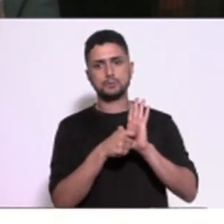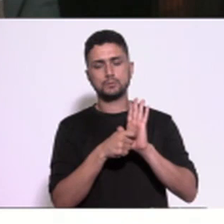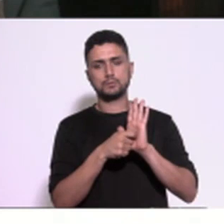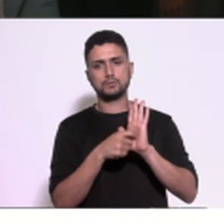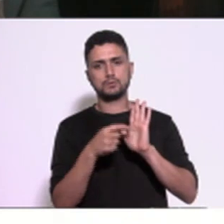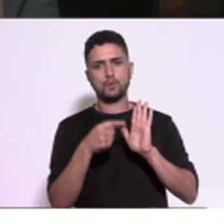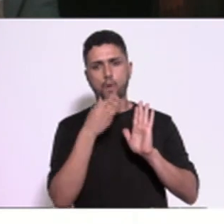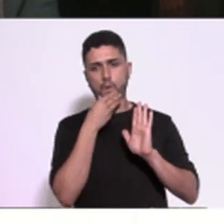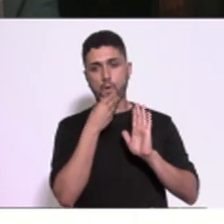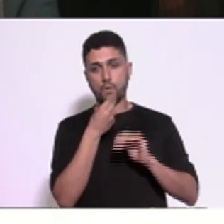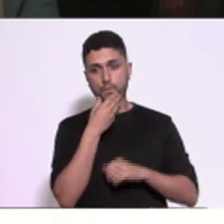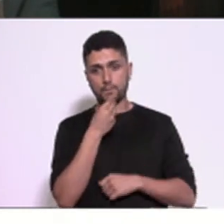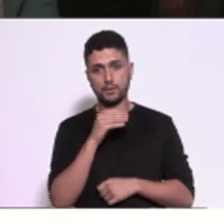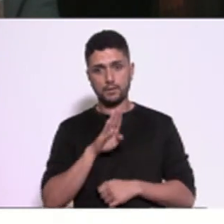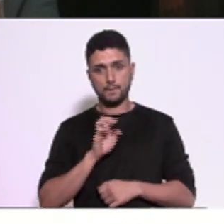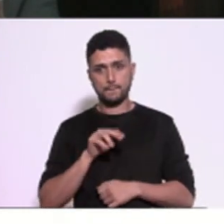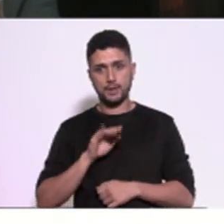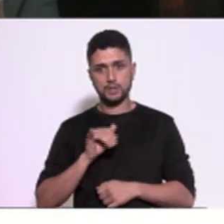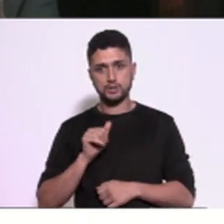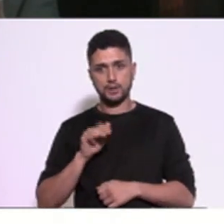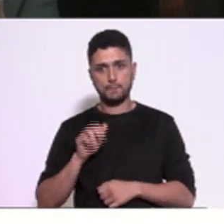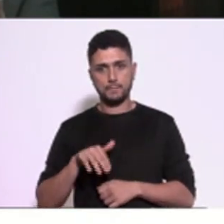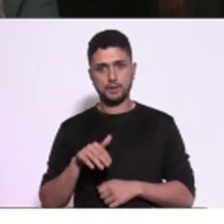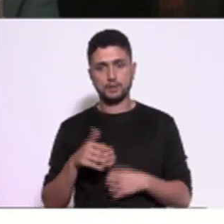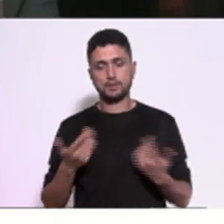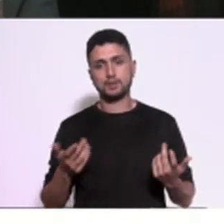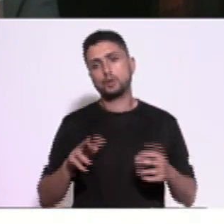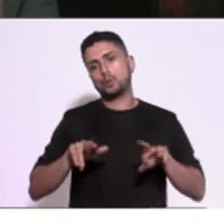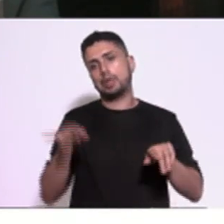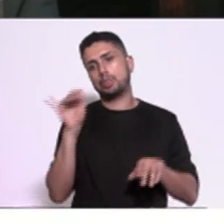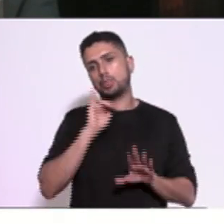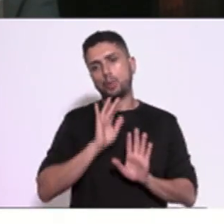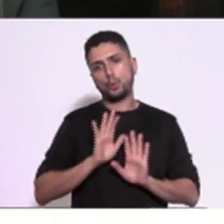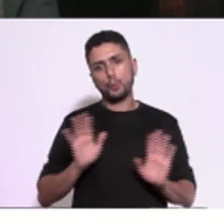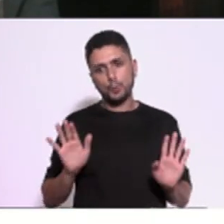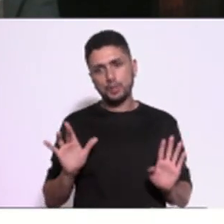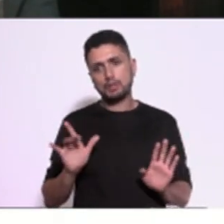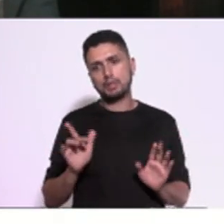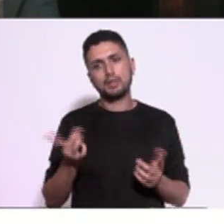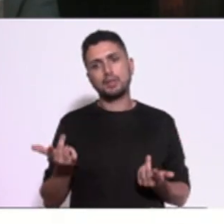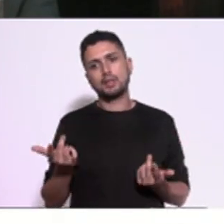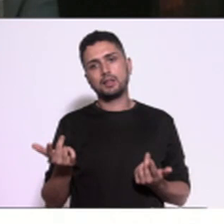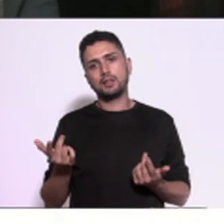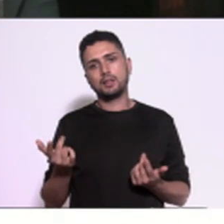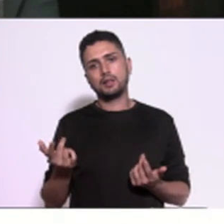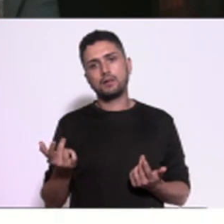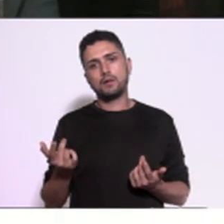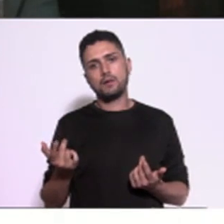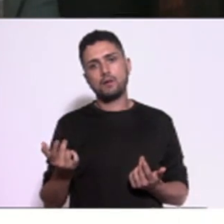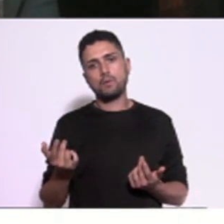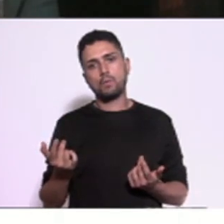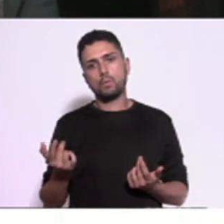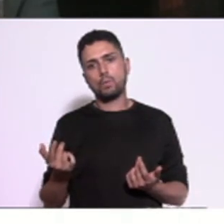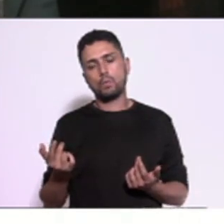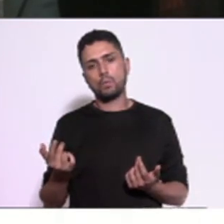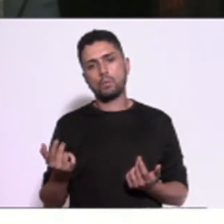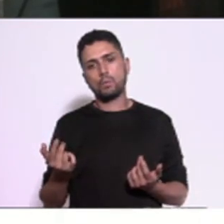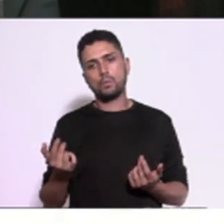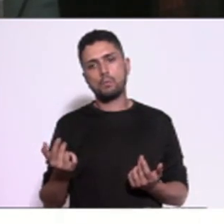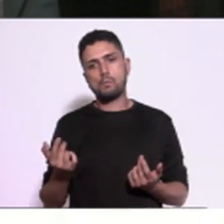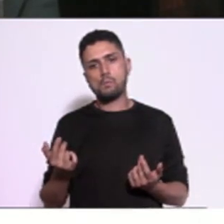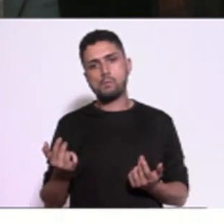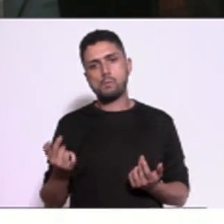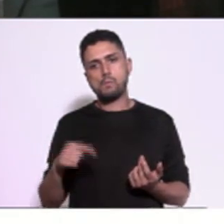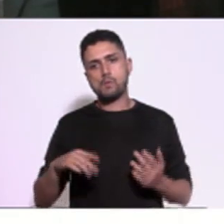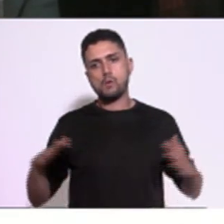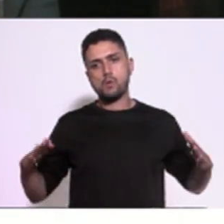Benjamin Constant. E não é à toa que o templo da humanidade está situado